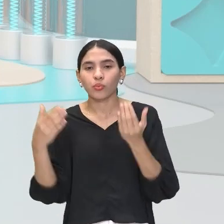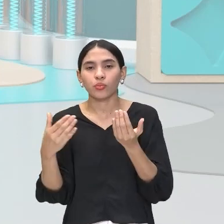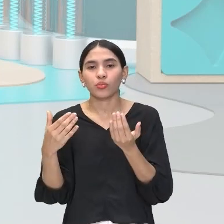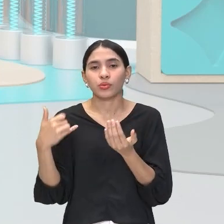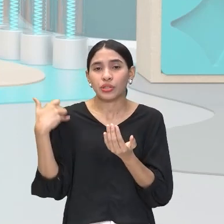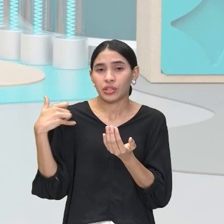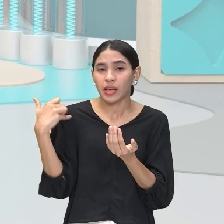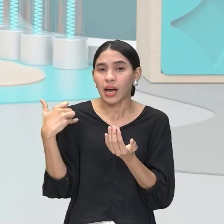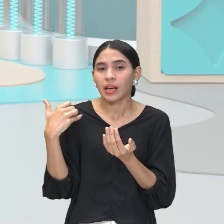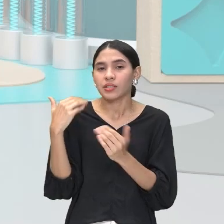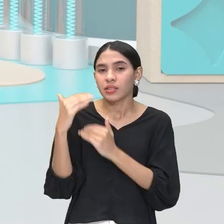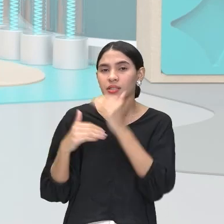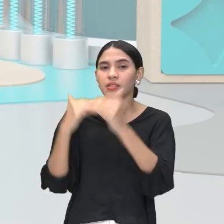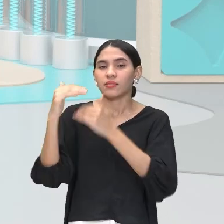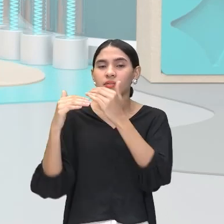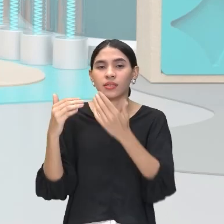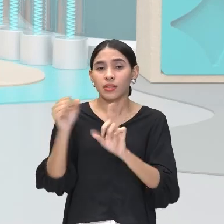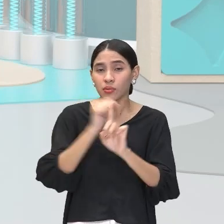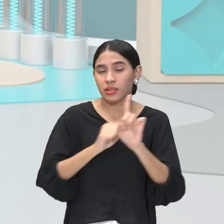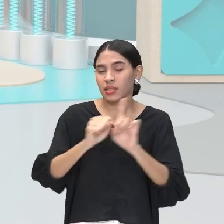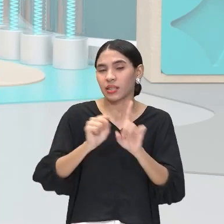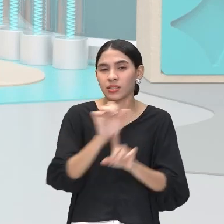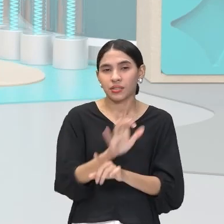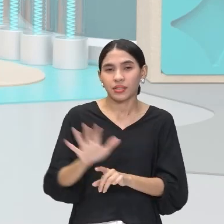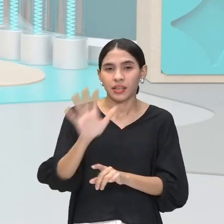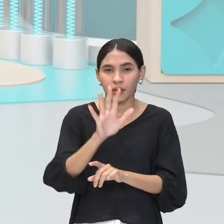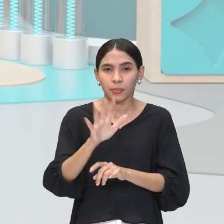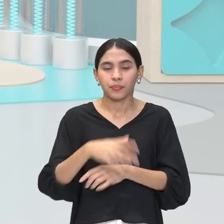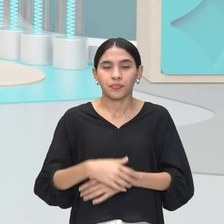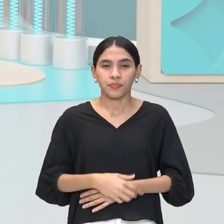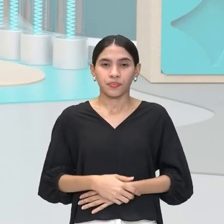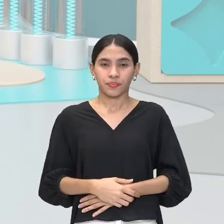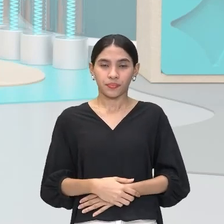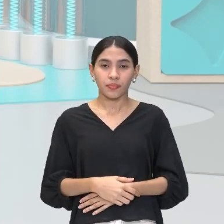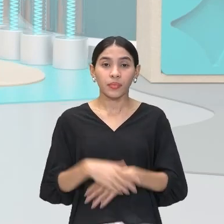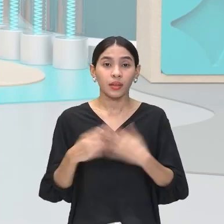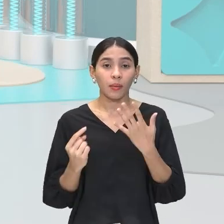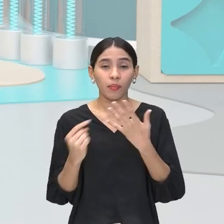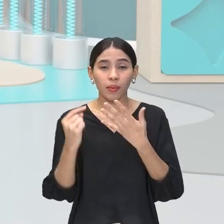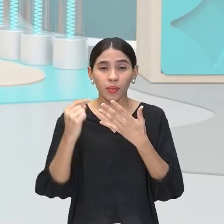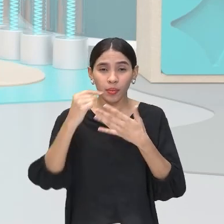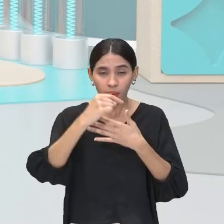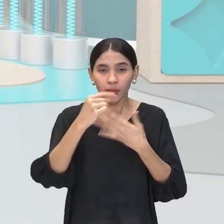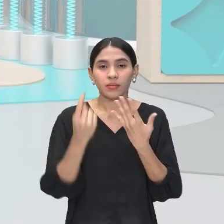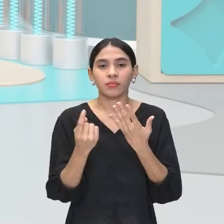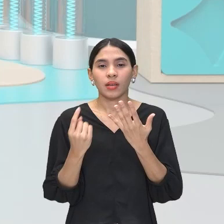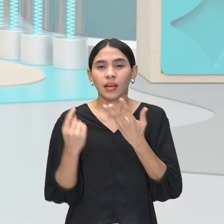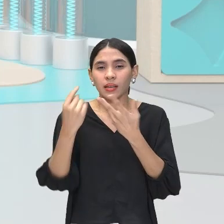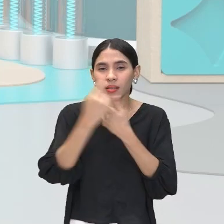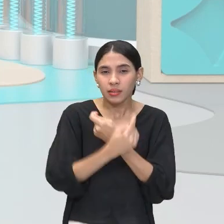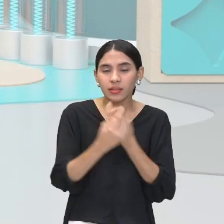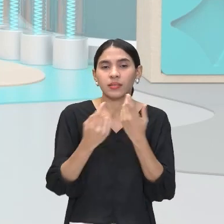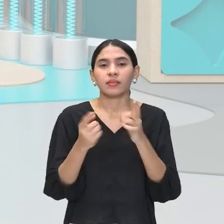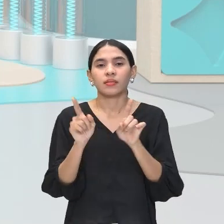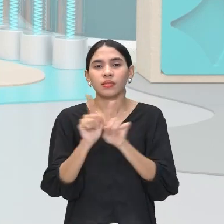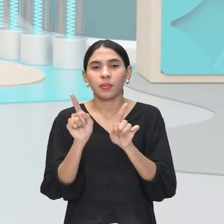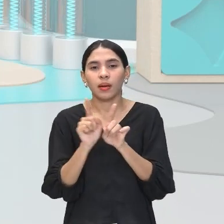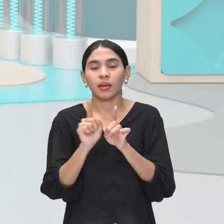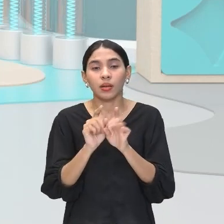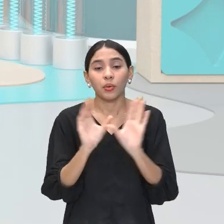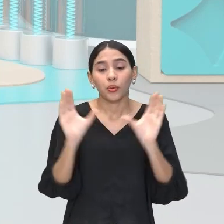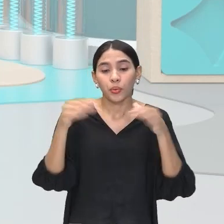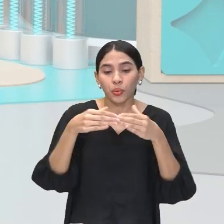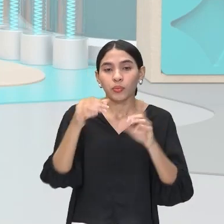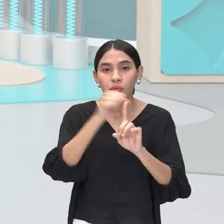desenvolvendo, a sociedade de um modo geral. Então, essas questões do entorno, também como a classe social a qual pertence